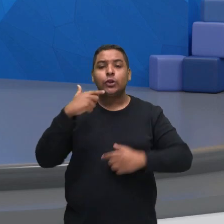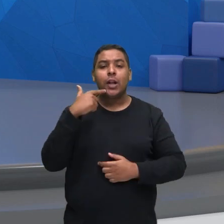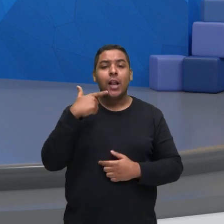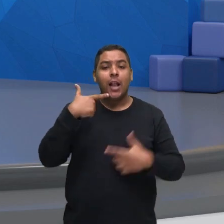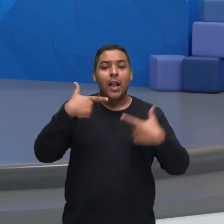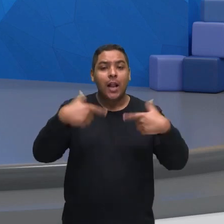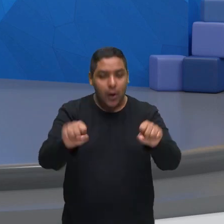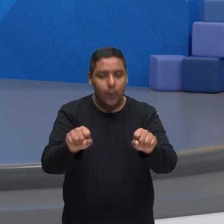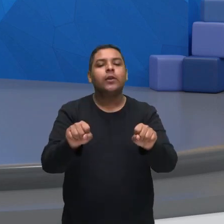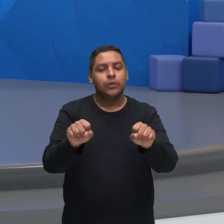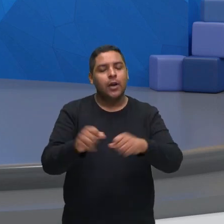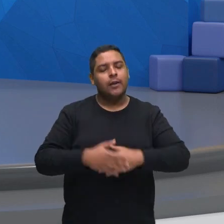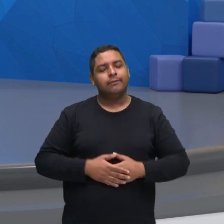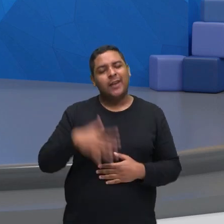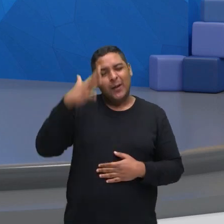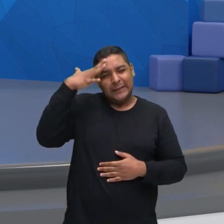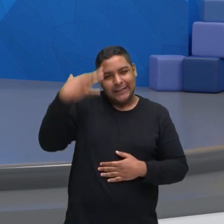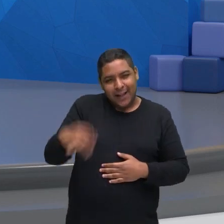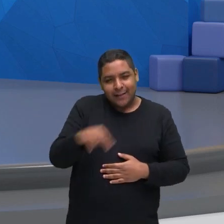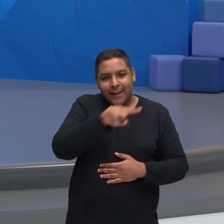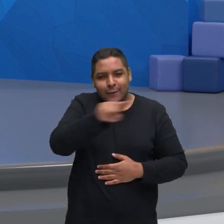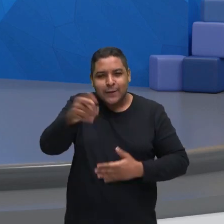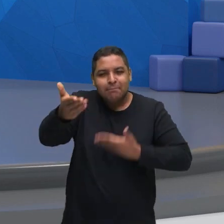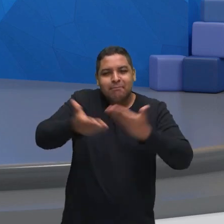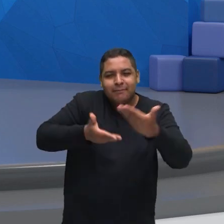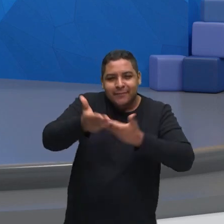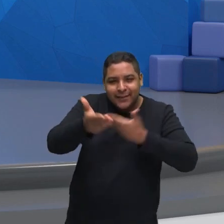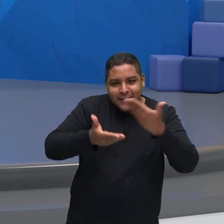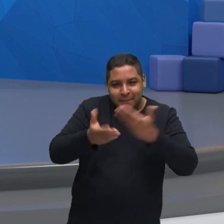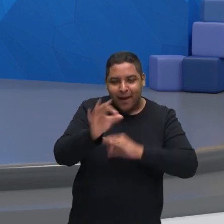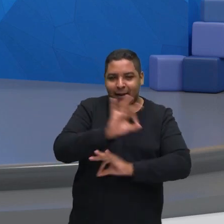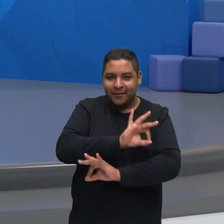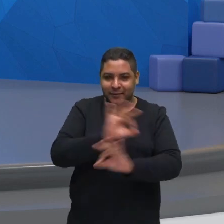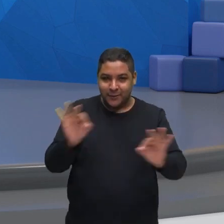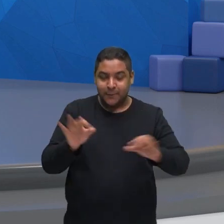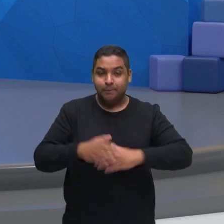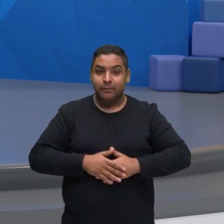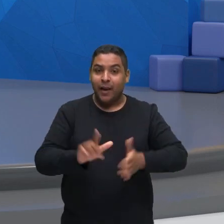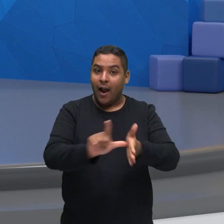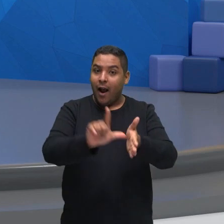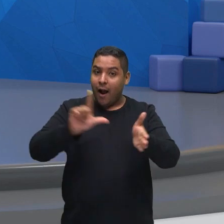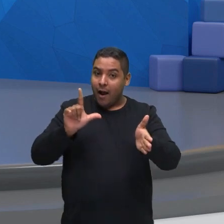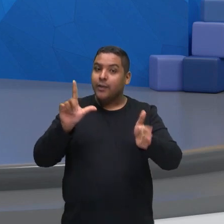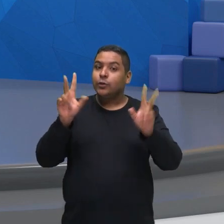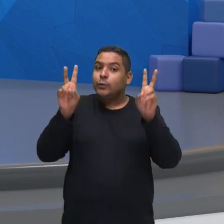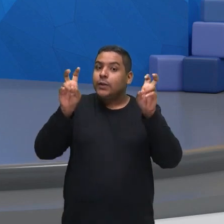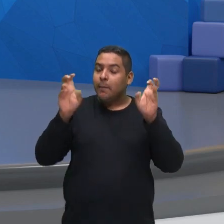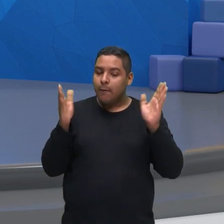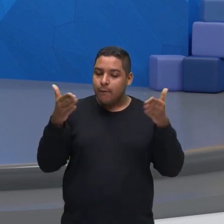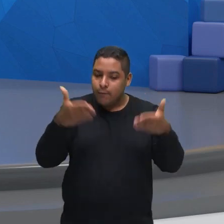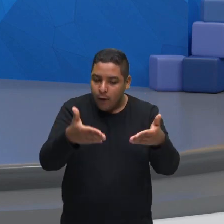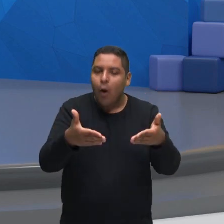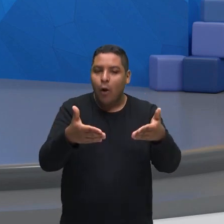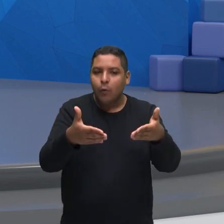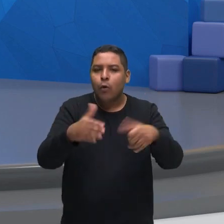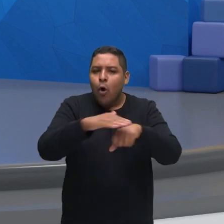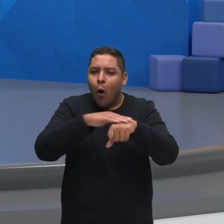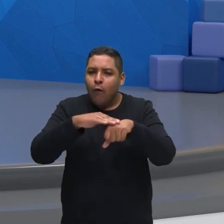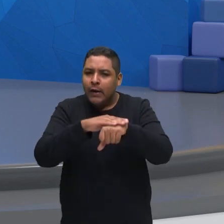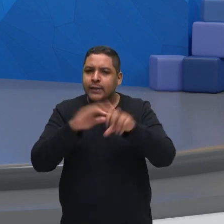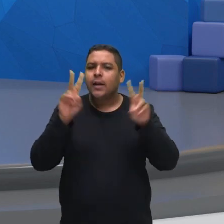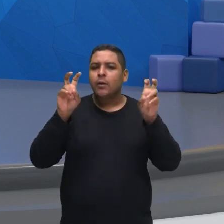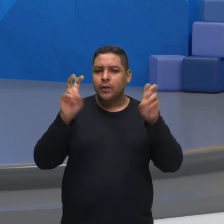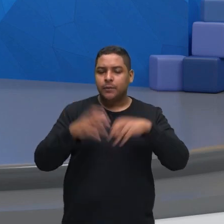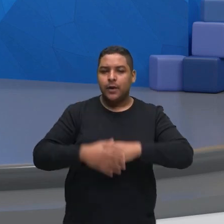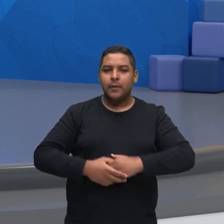vocês vão participar bastante. Só que antes da gente entrar no nosso tema, conversar um pouquinho a respeito, que eu tenho certeza que você já